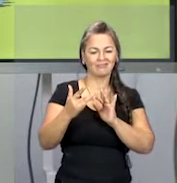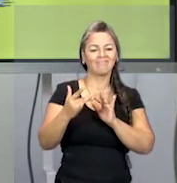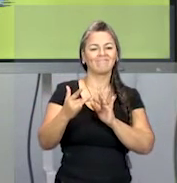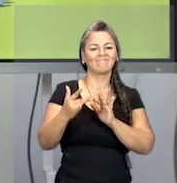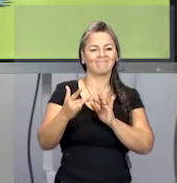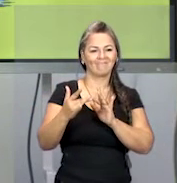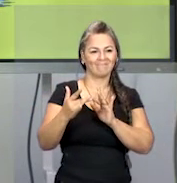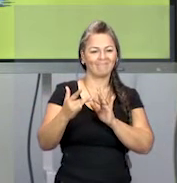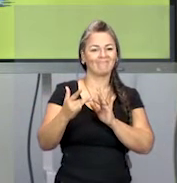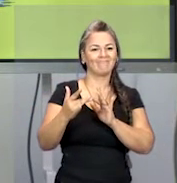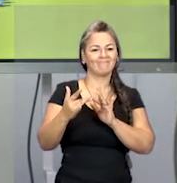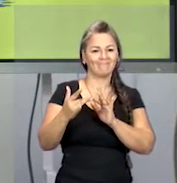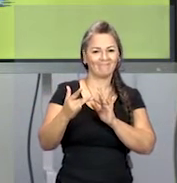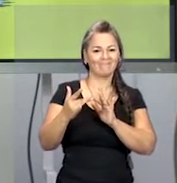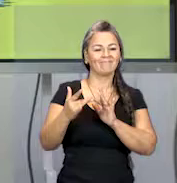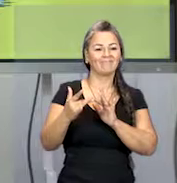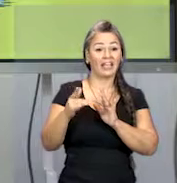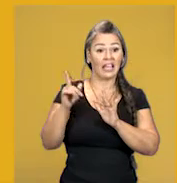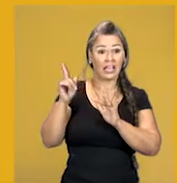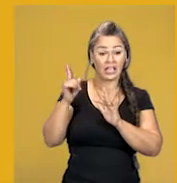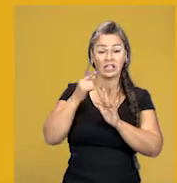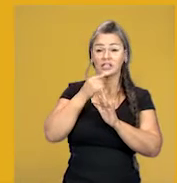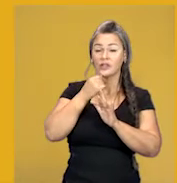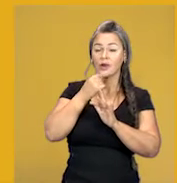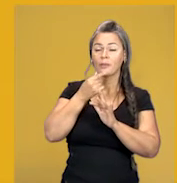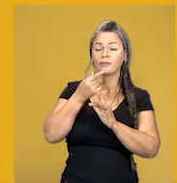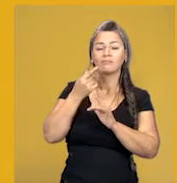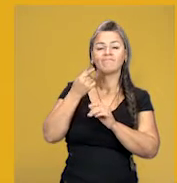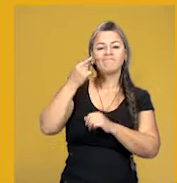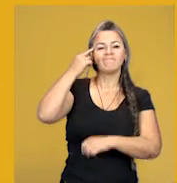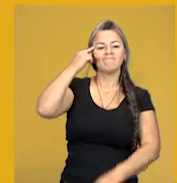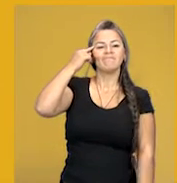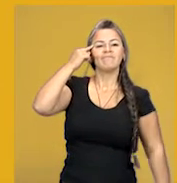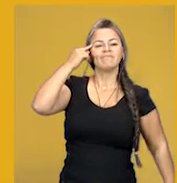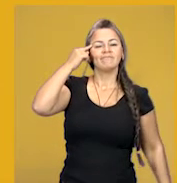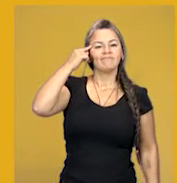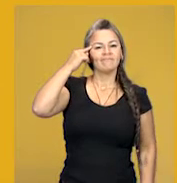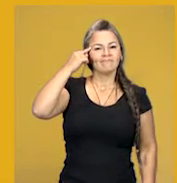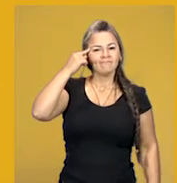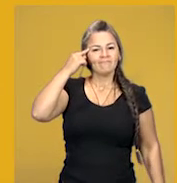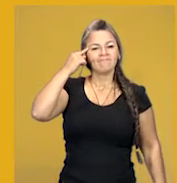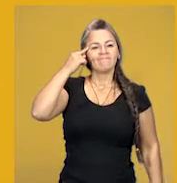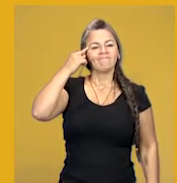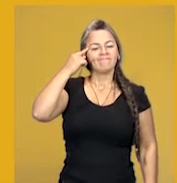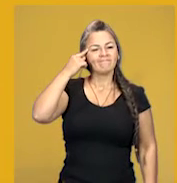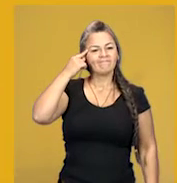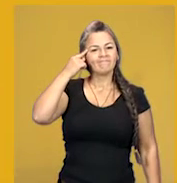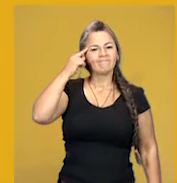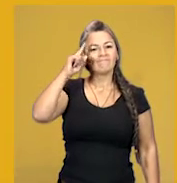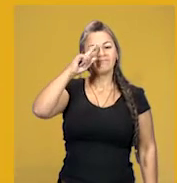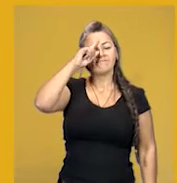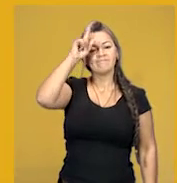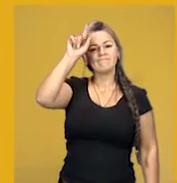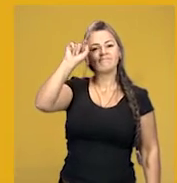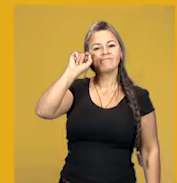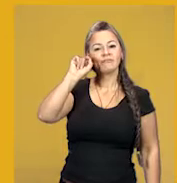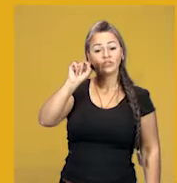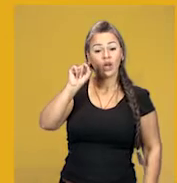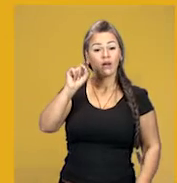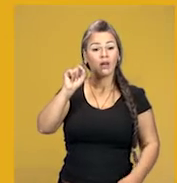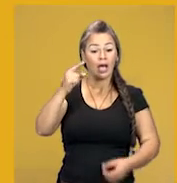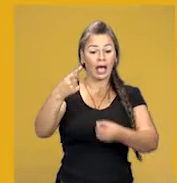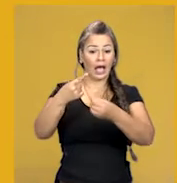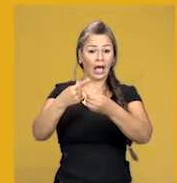o Simmel, apesar de ter vivido muito tempo, ele pensou em alguns aspectos que a sociedade moderna